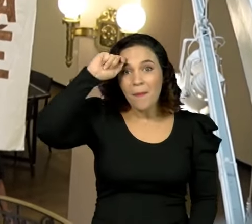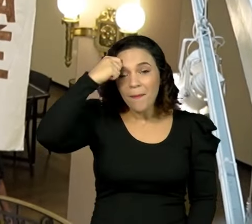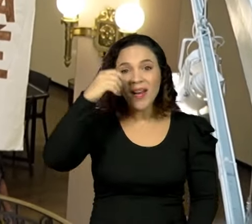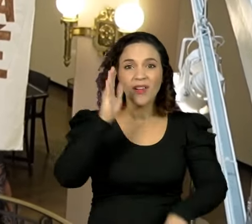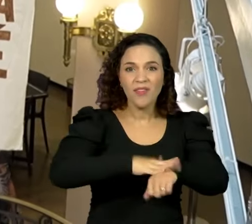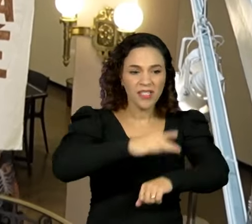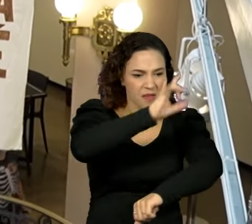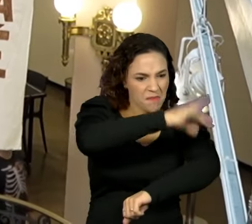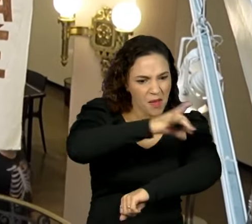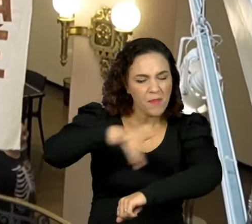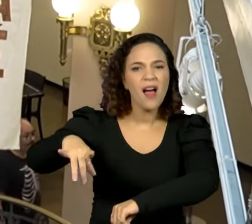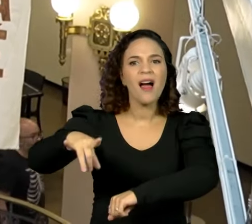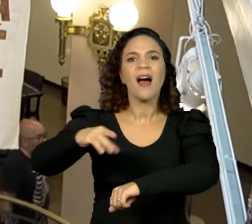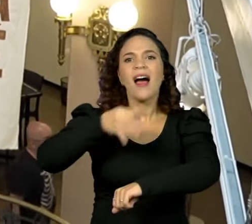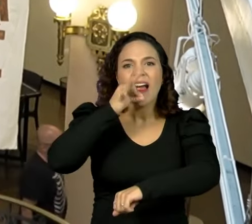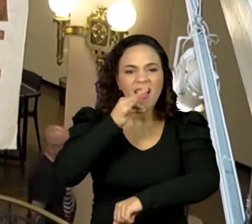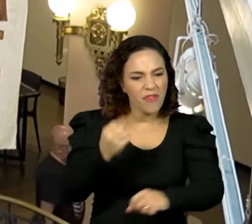café pertence.